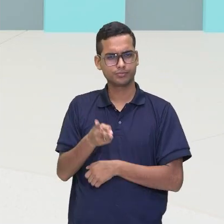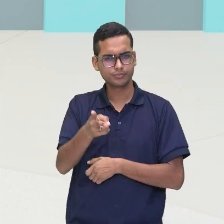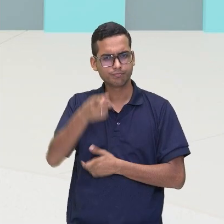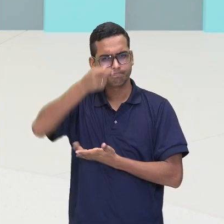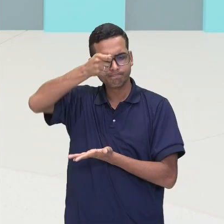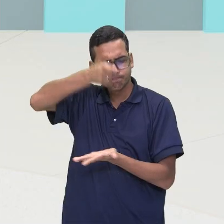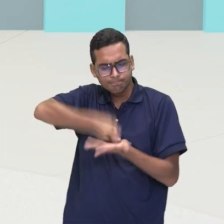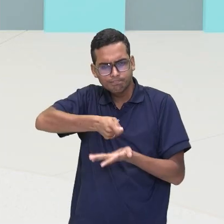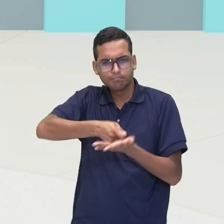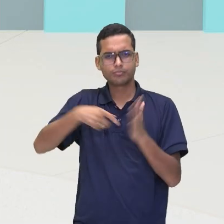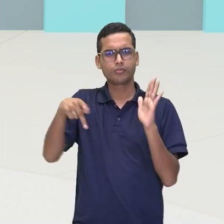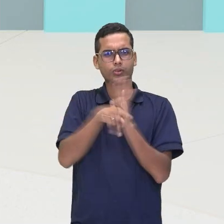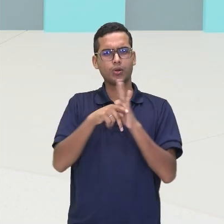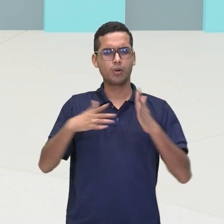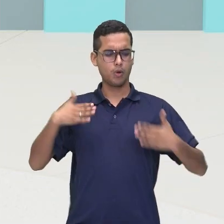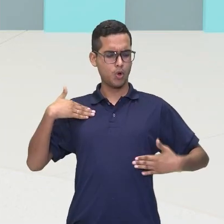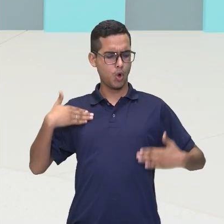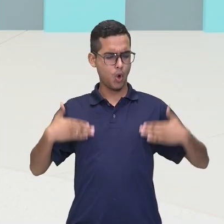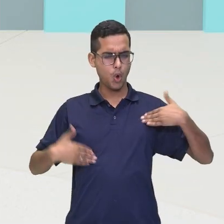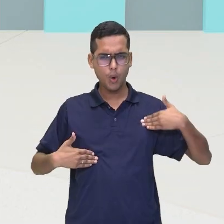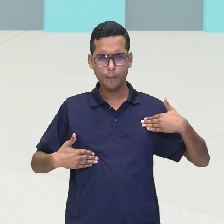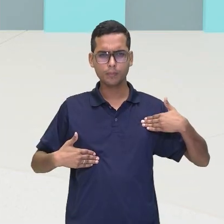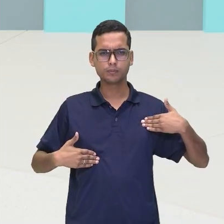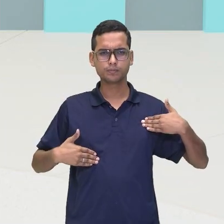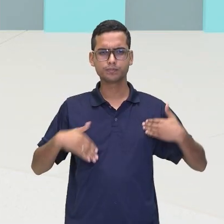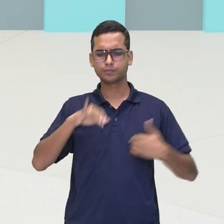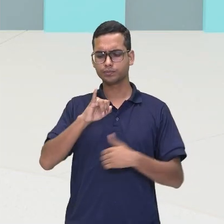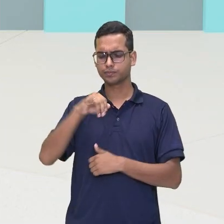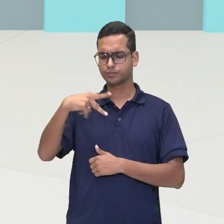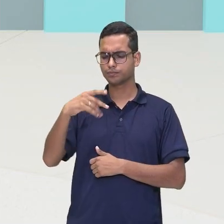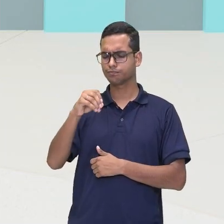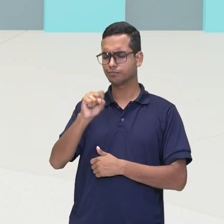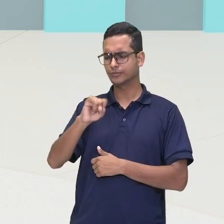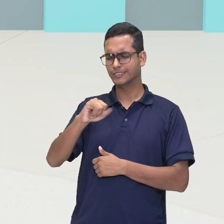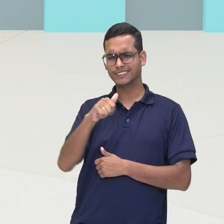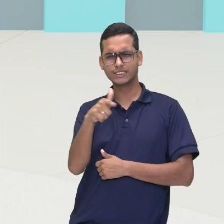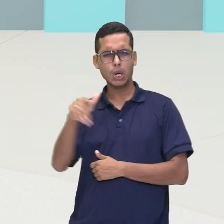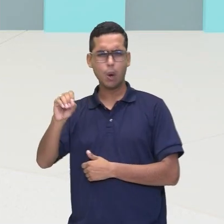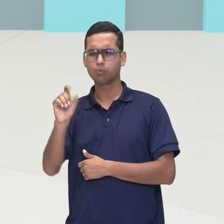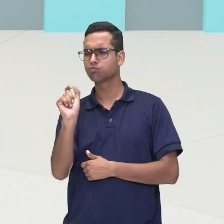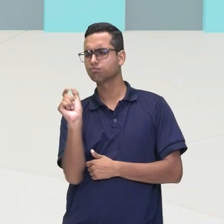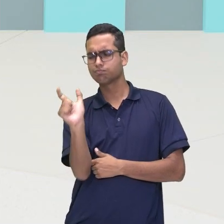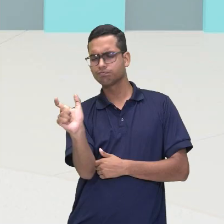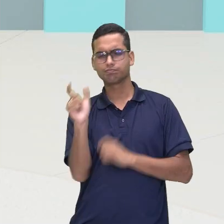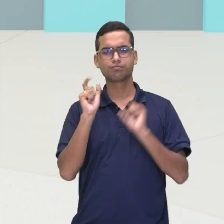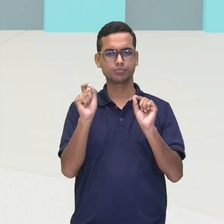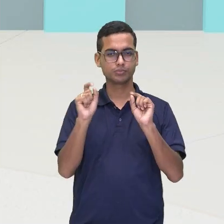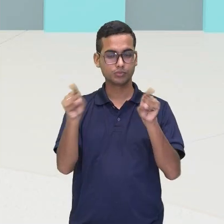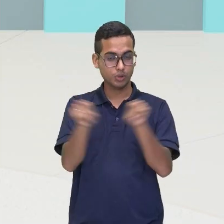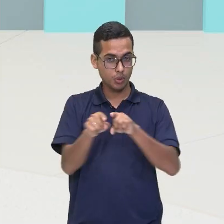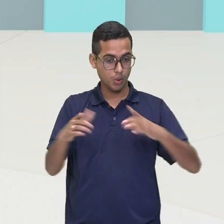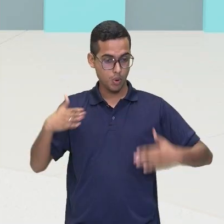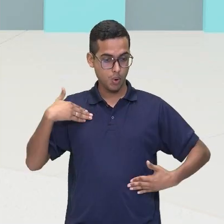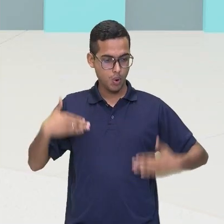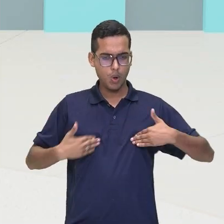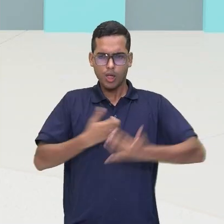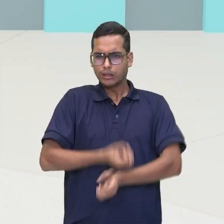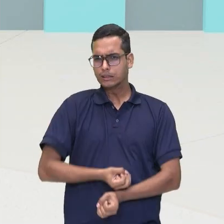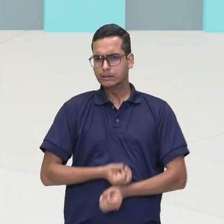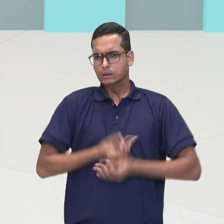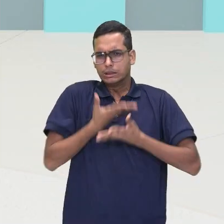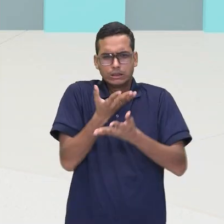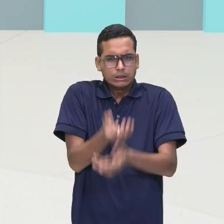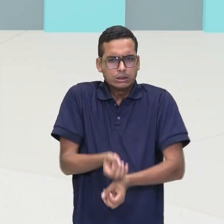Esse corpo, nós, ele muitas das vezes não pôde se expressar,